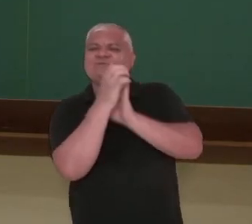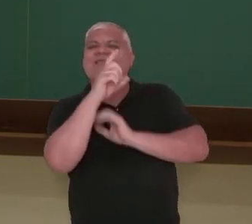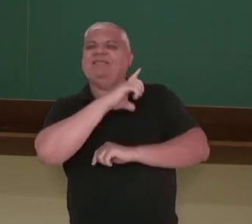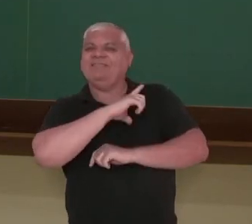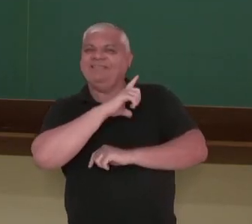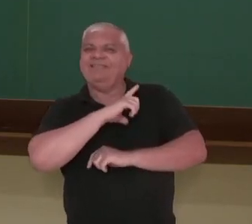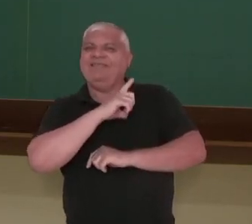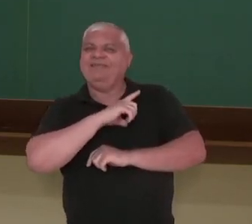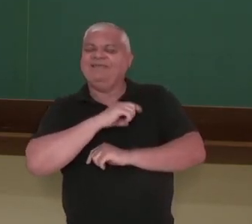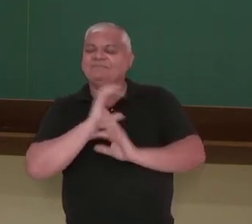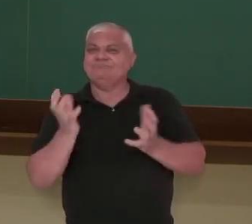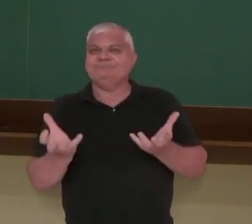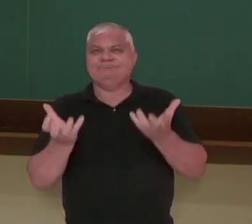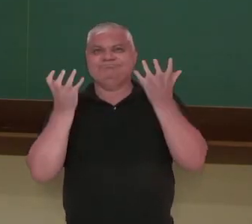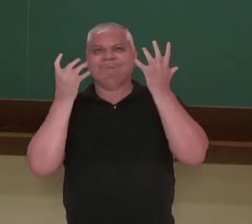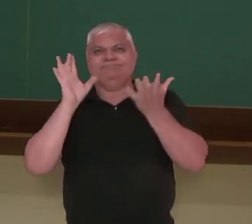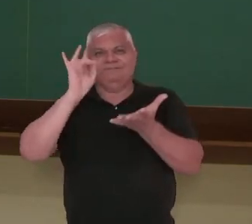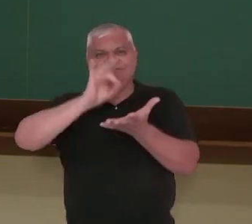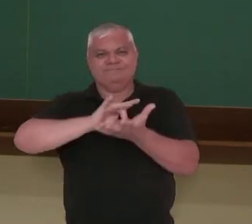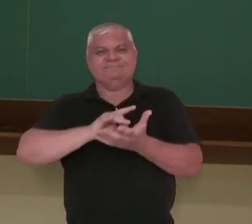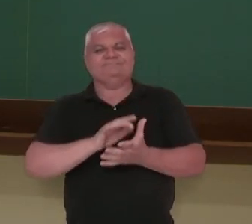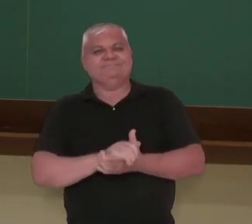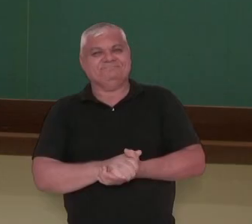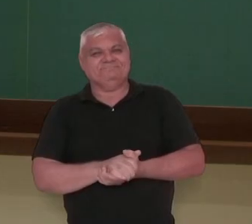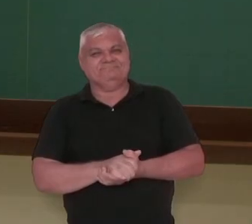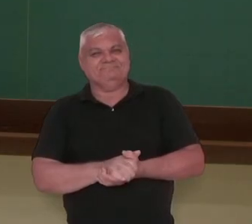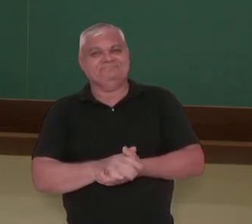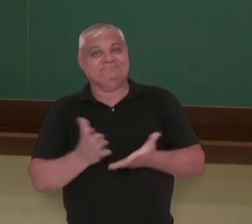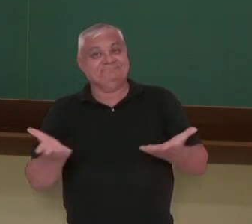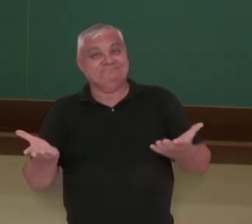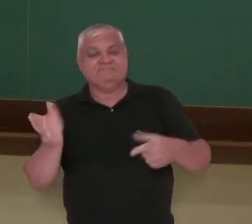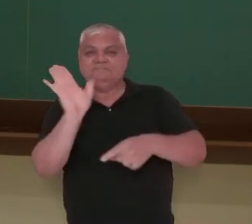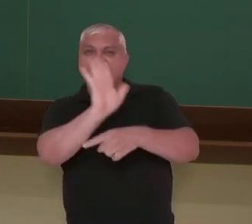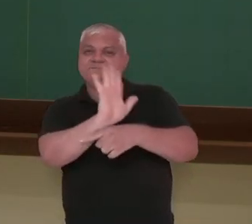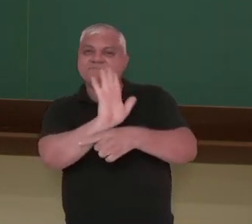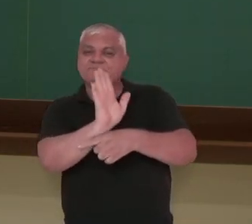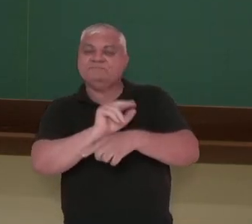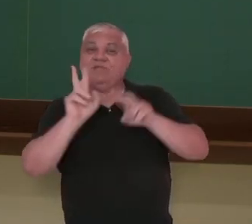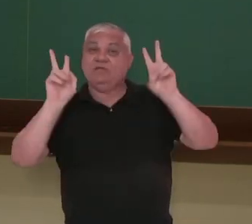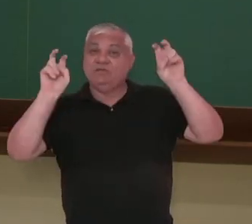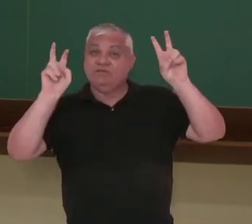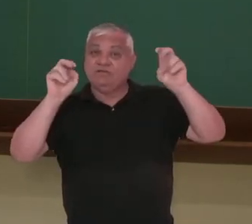dar uma aparência muito real. Certo? Nesse vídeo nós falamos